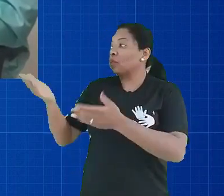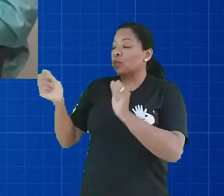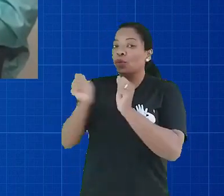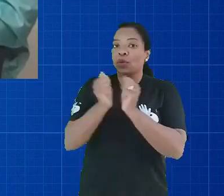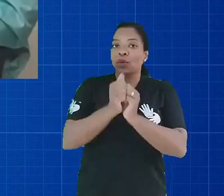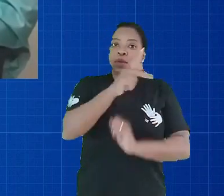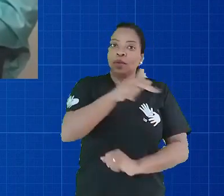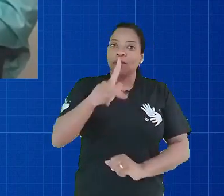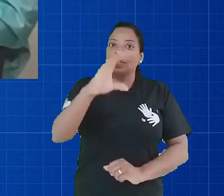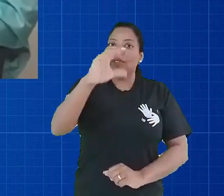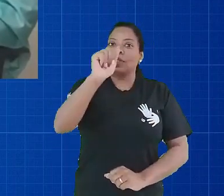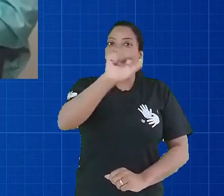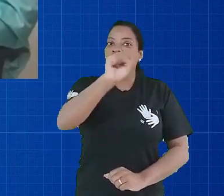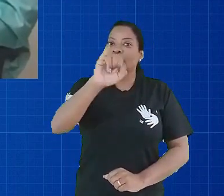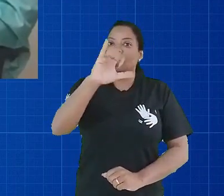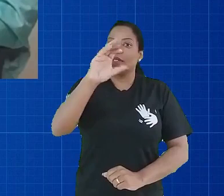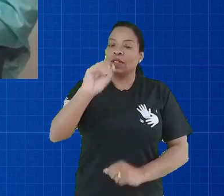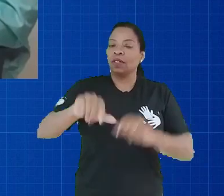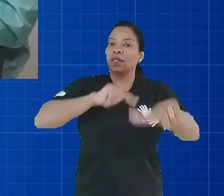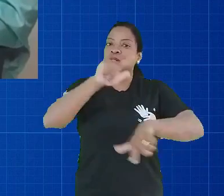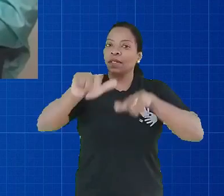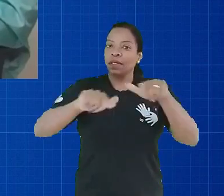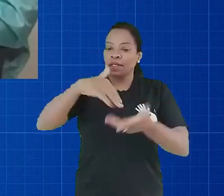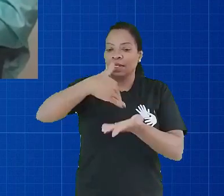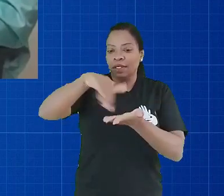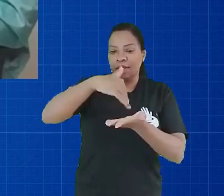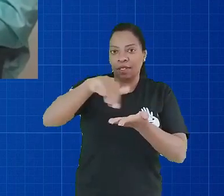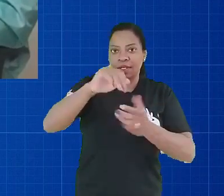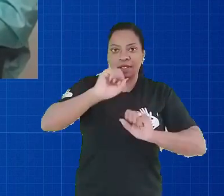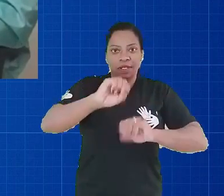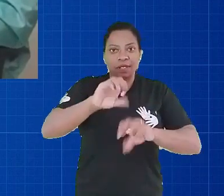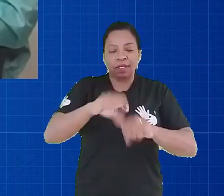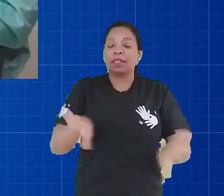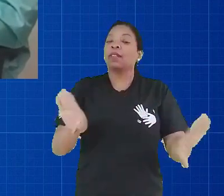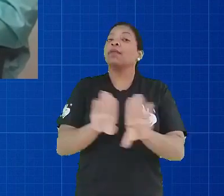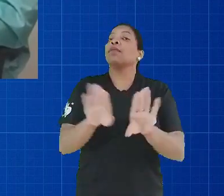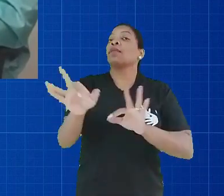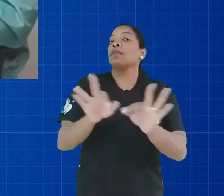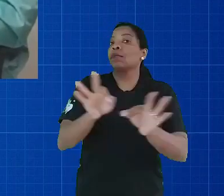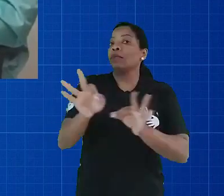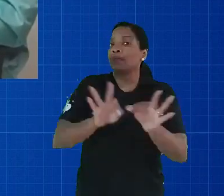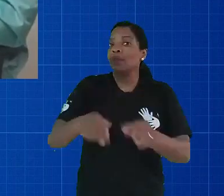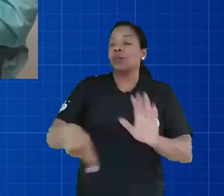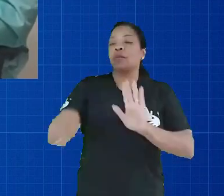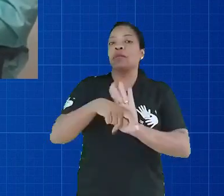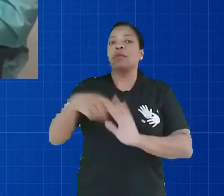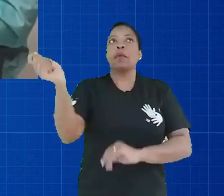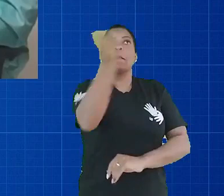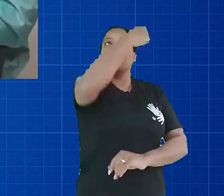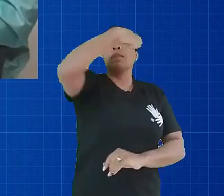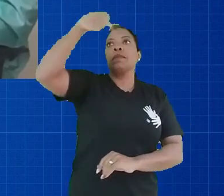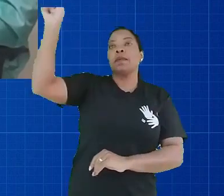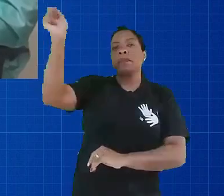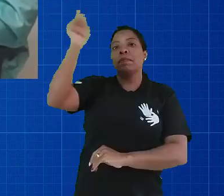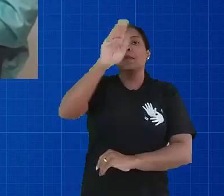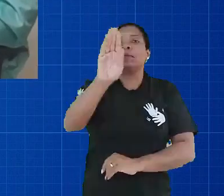e trabalha com projetos em contraturno escolar de badminton. E tenho também as nutricionistas, a